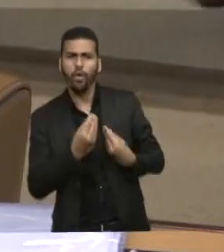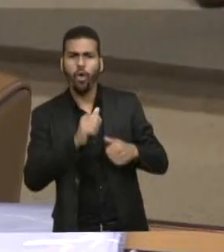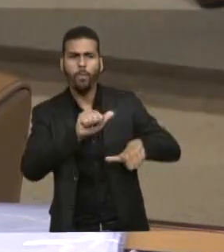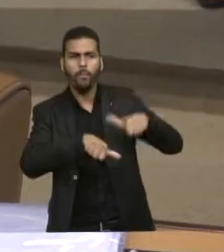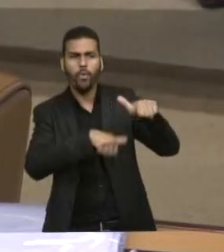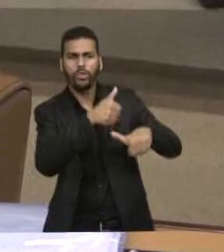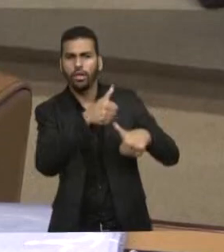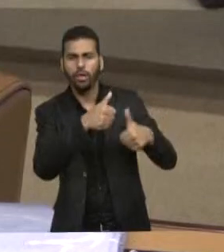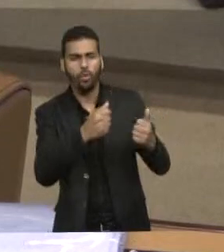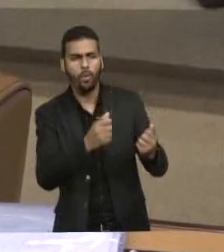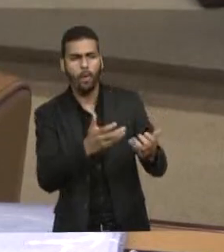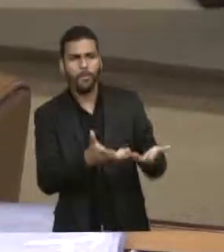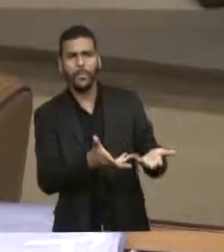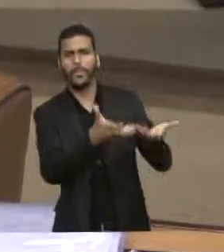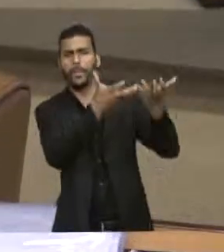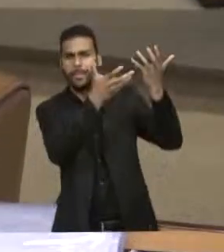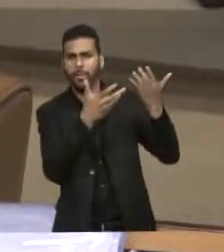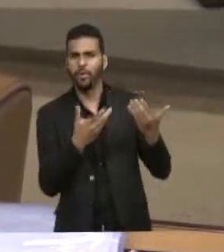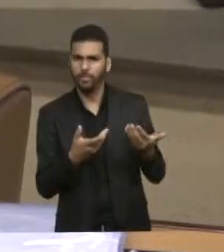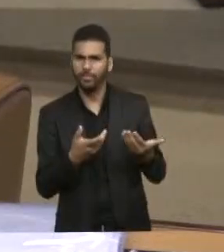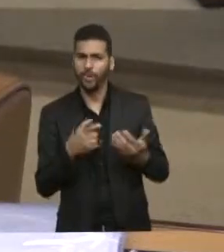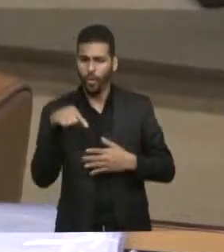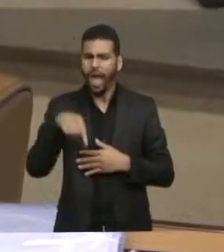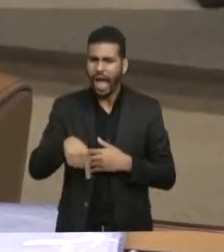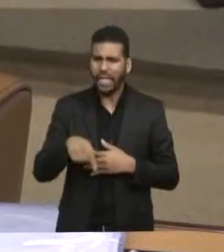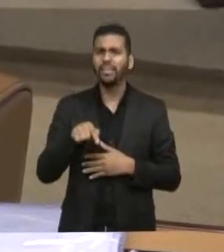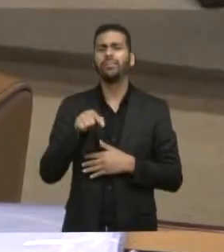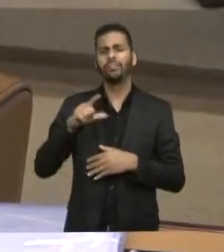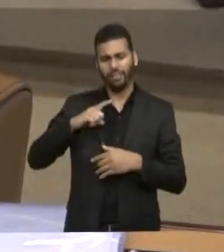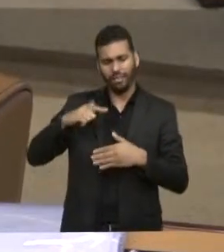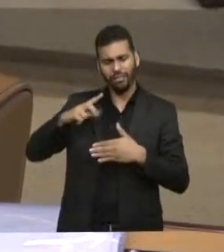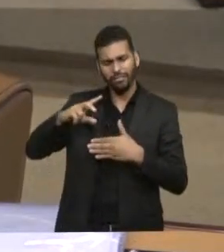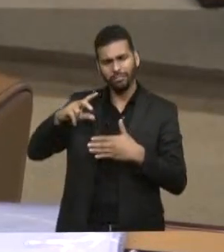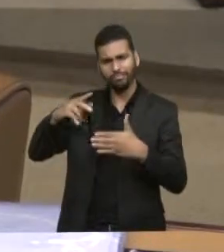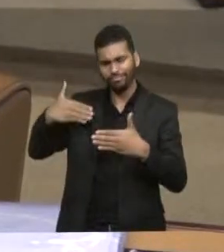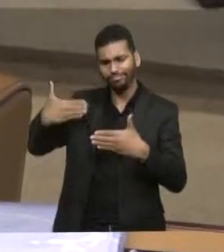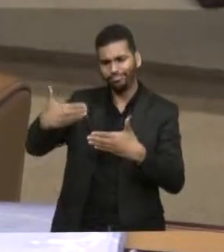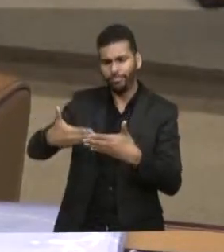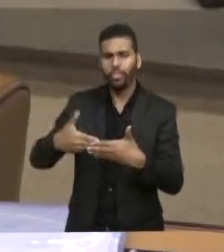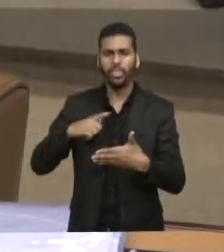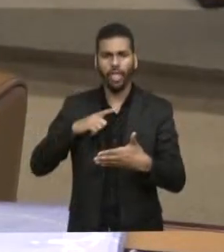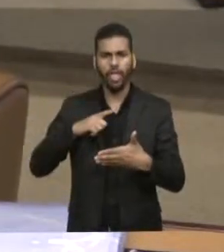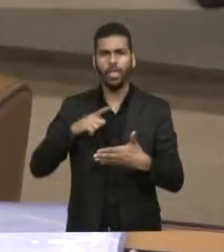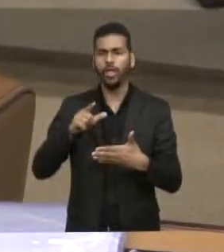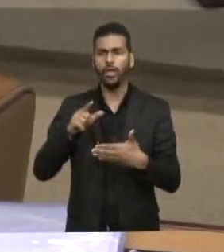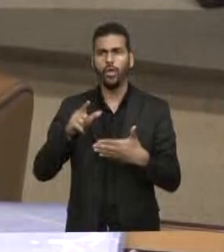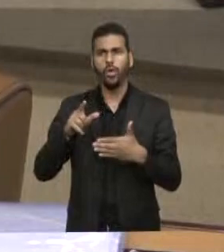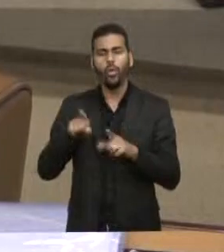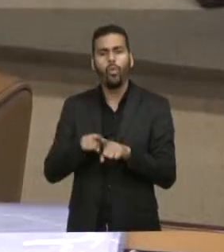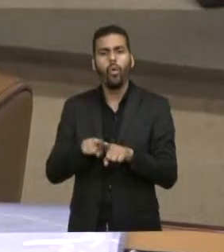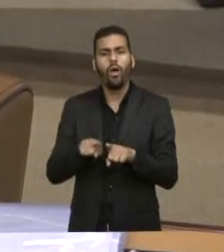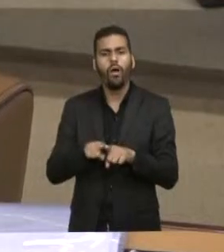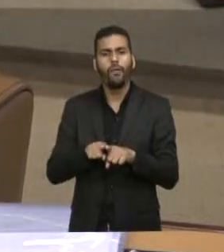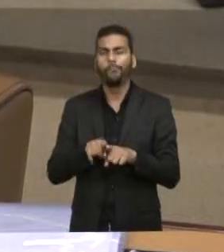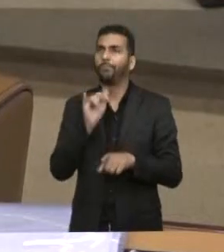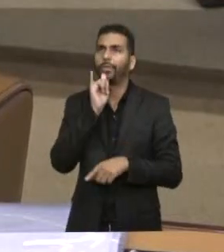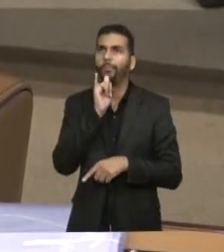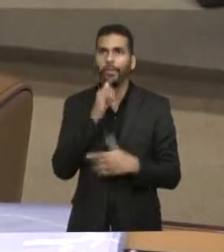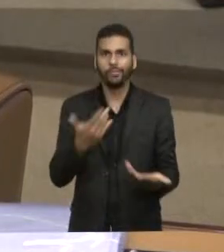possibilista como nós temos feito aqui em vários casos né aplicação do